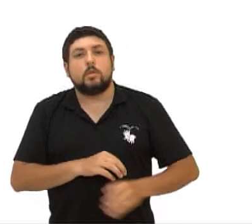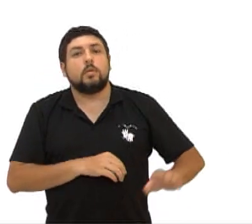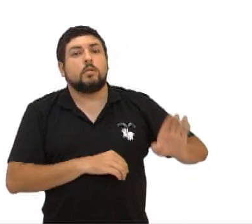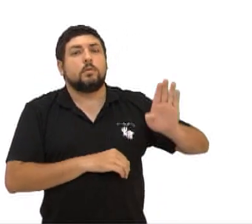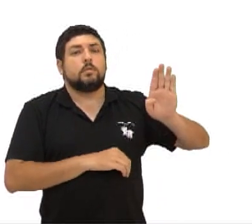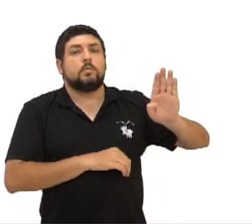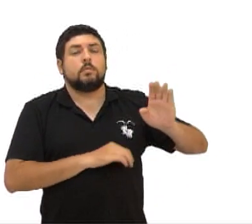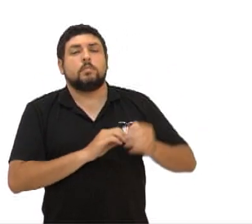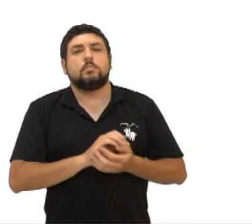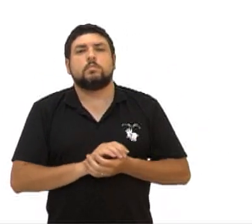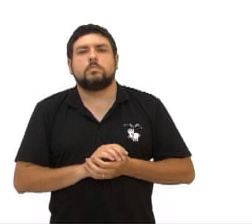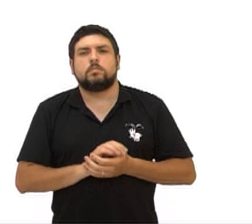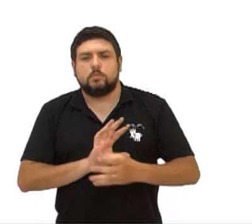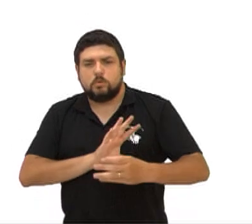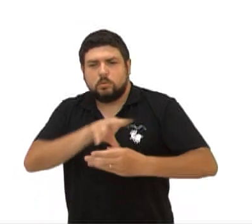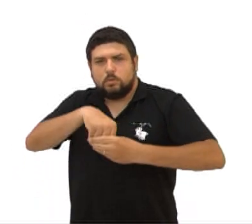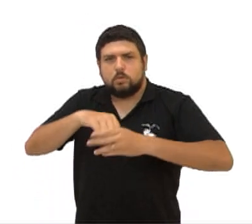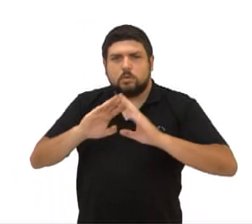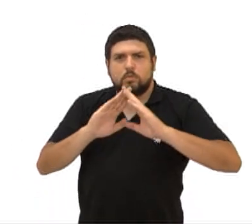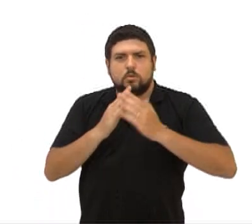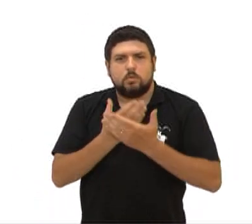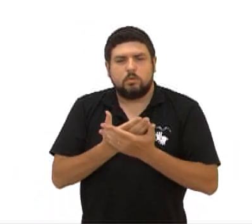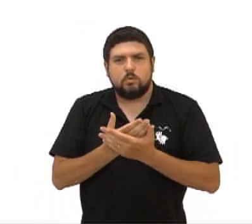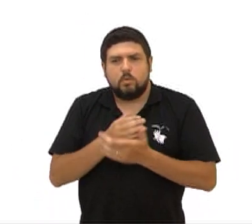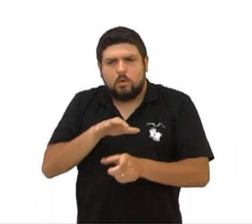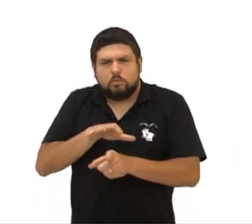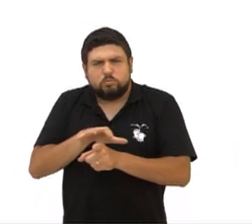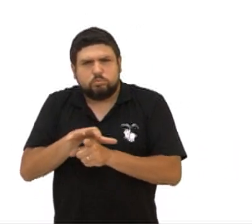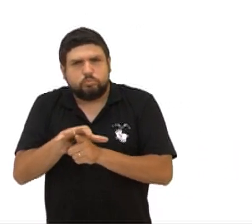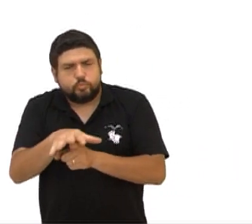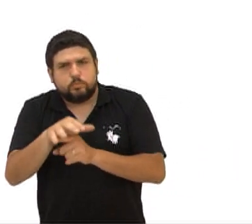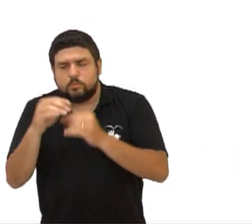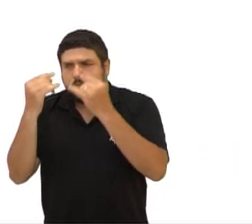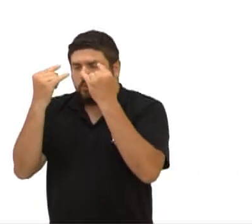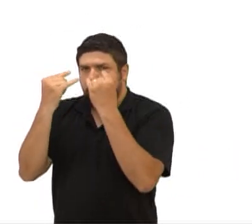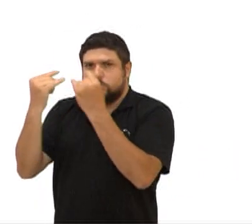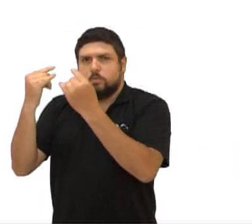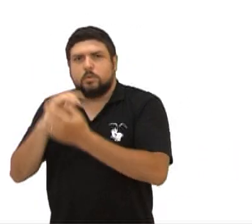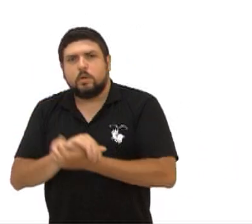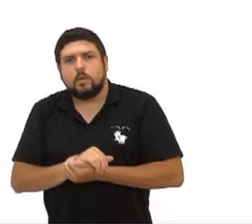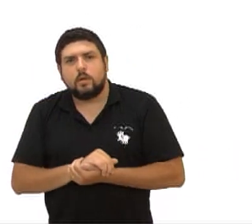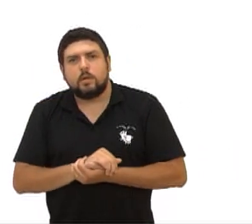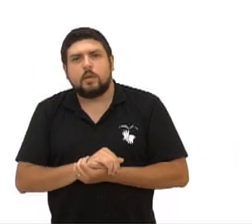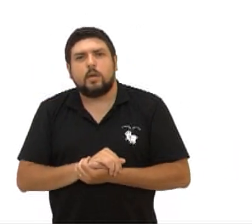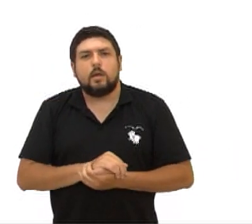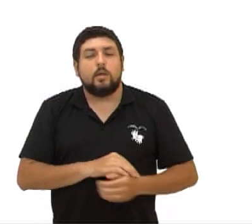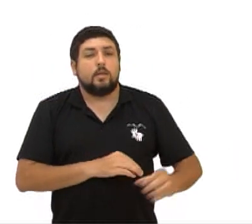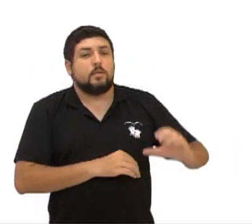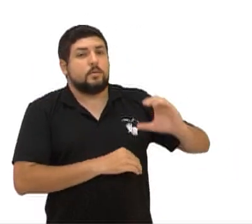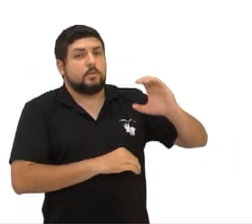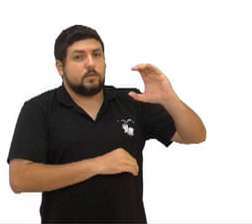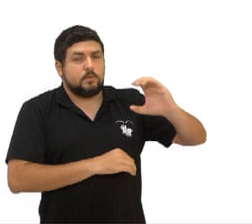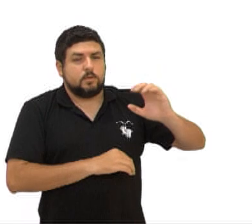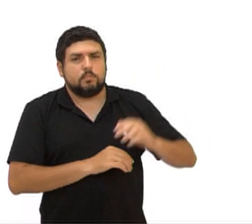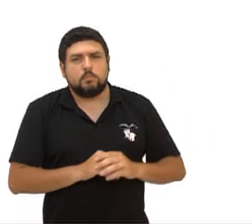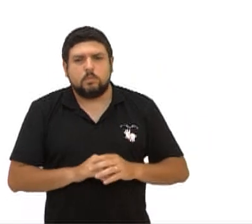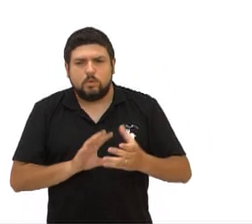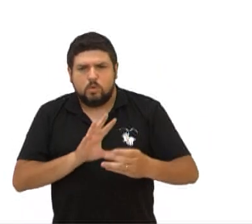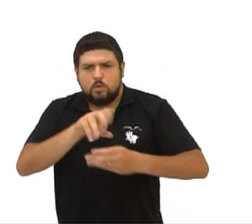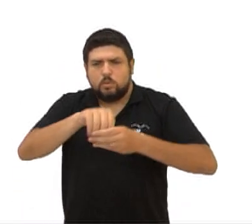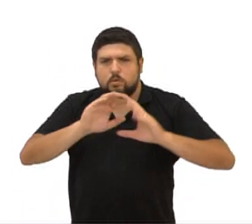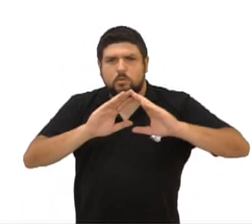B, escolarização, massificação e espetacularização do voleibol. Ou C,